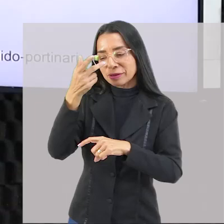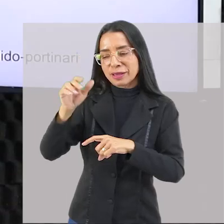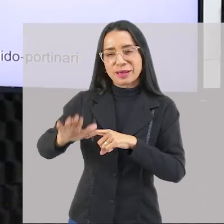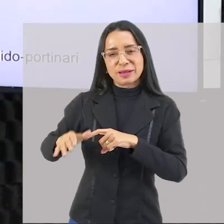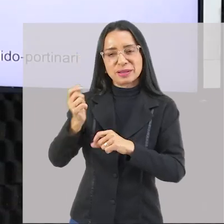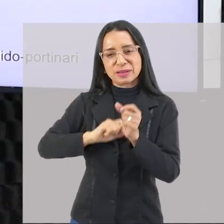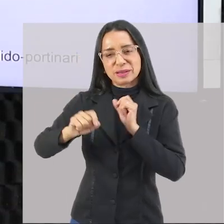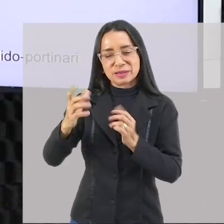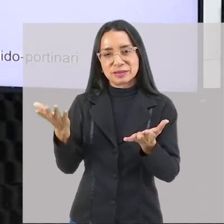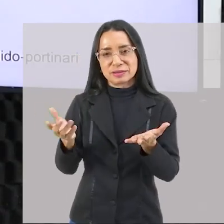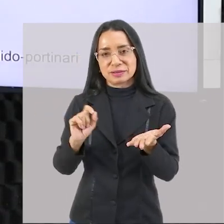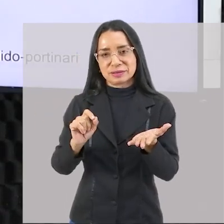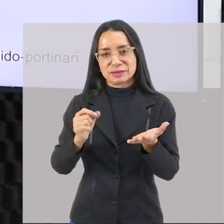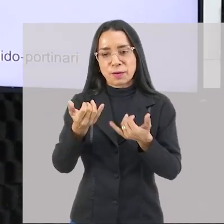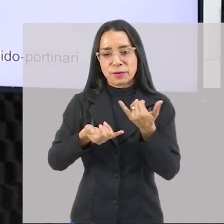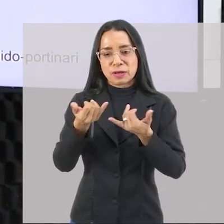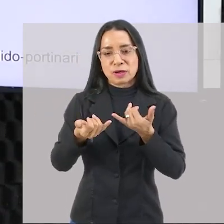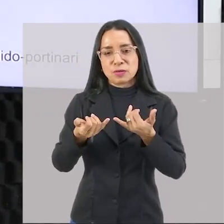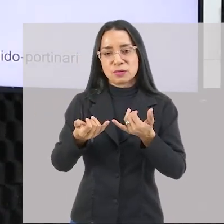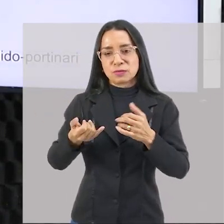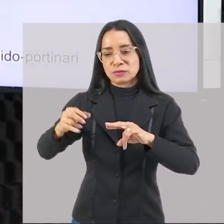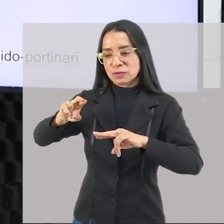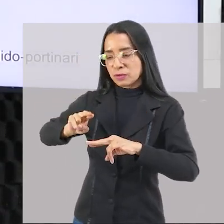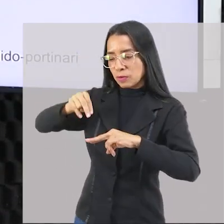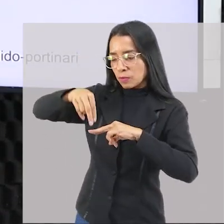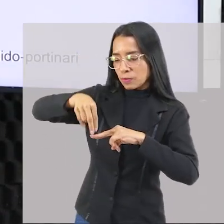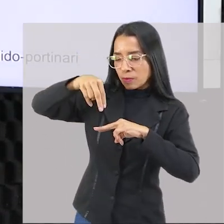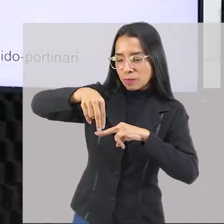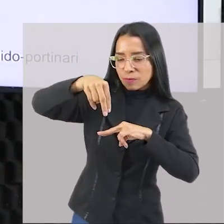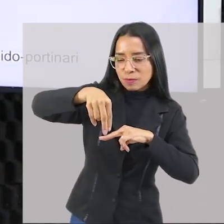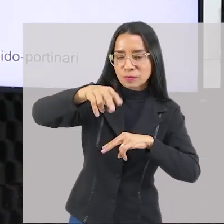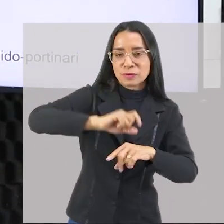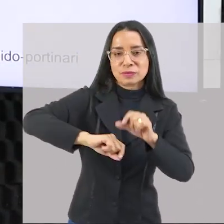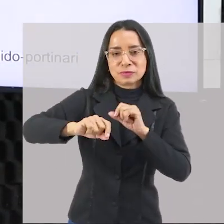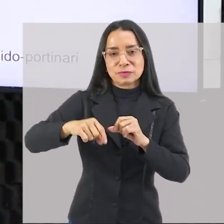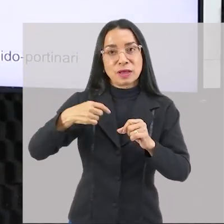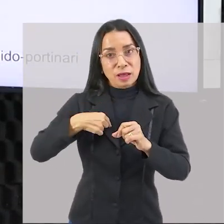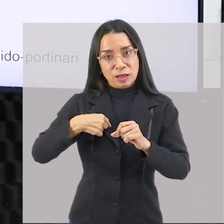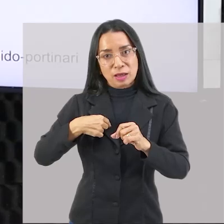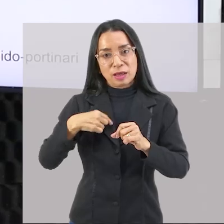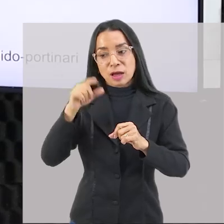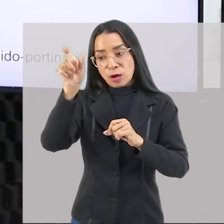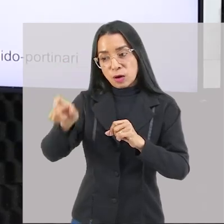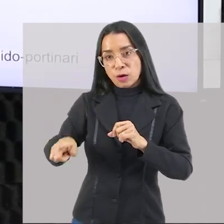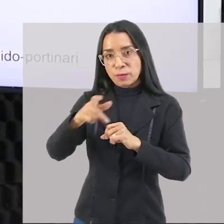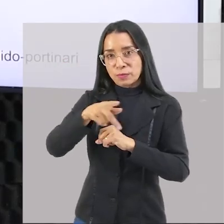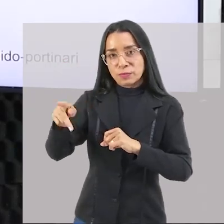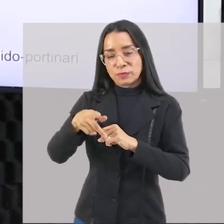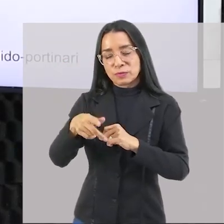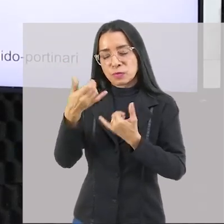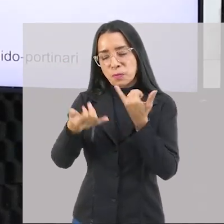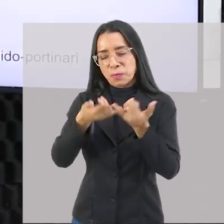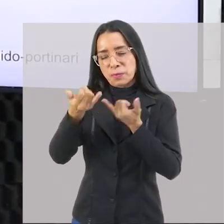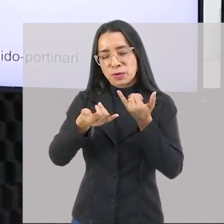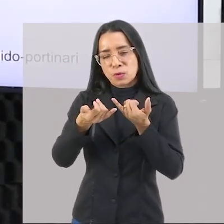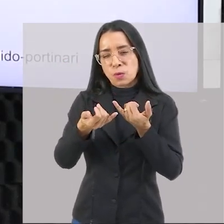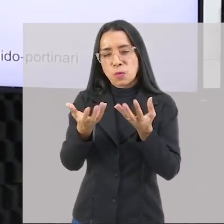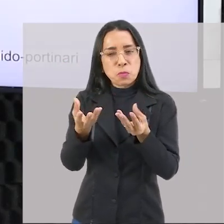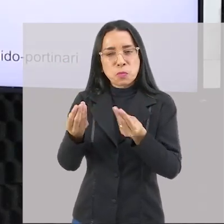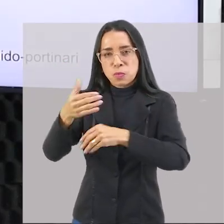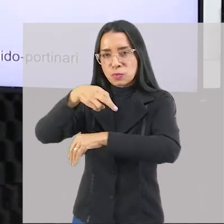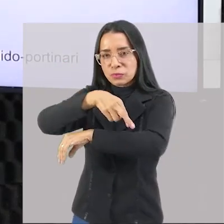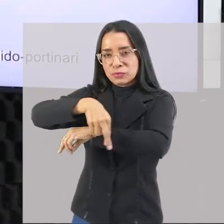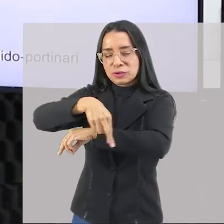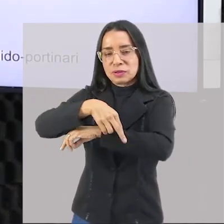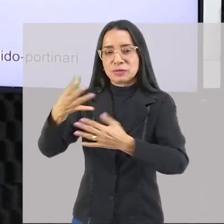amarelinha que a gente chama de cancão. Peraí, crianças brincando. Eu brinquei muito na rua. Né? Meu câmera aqui tá. Léo brincou na